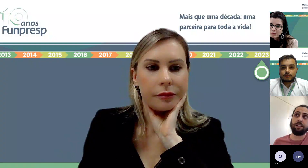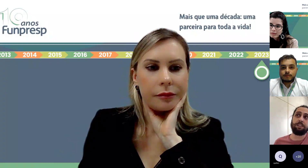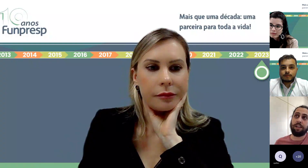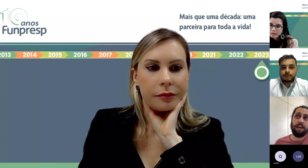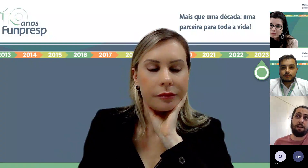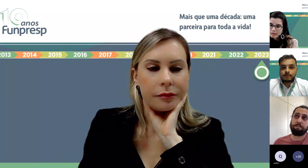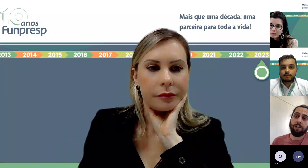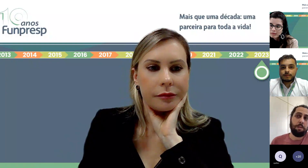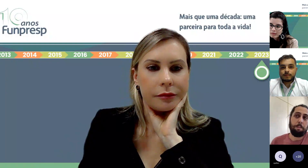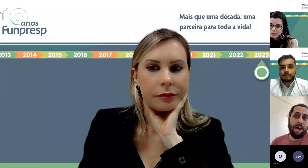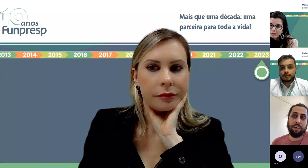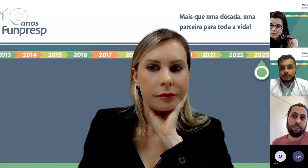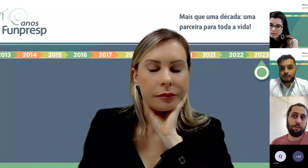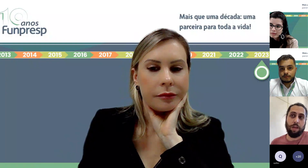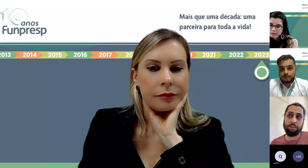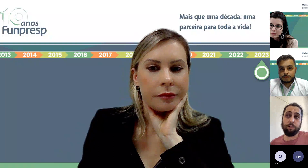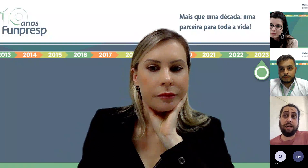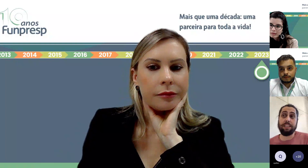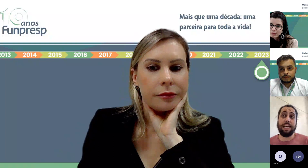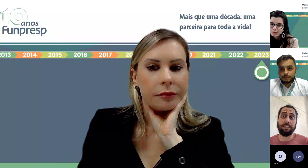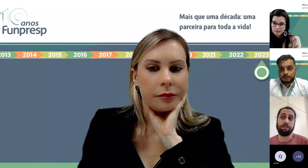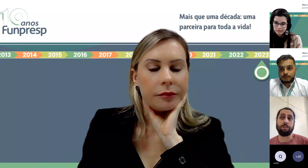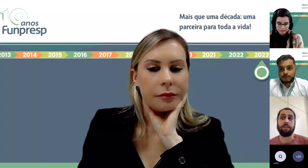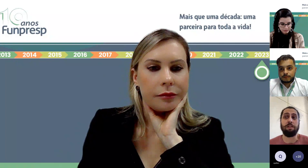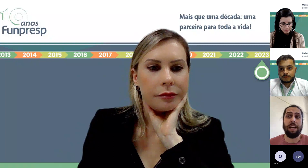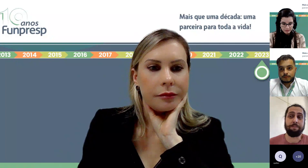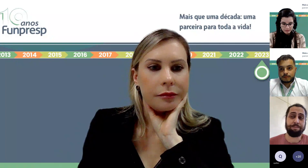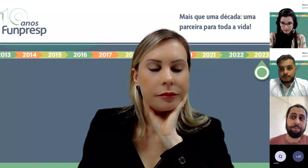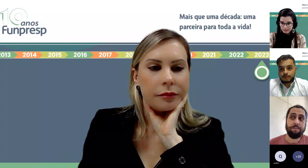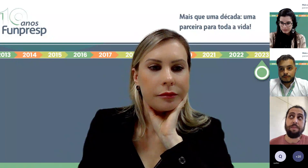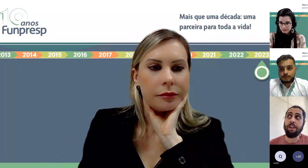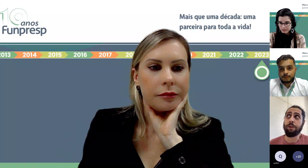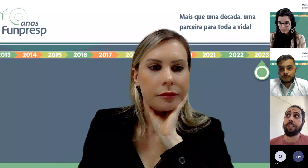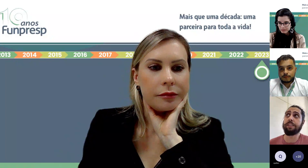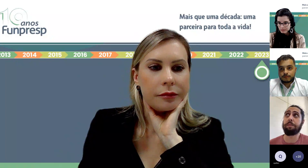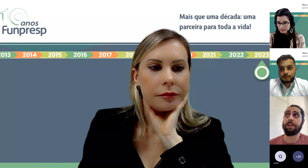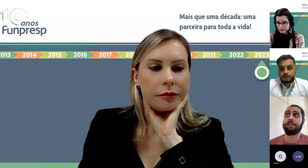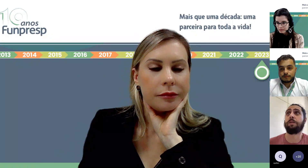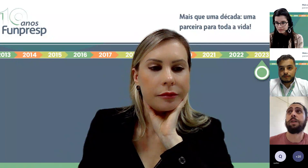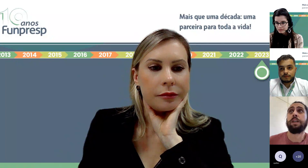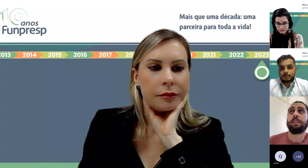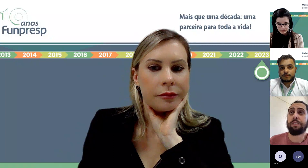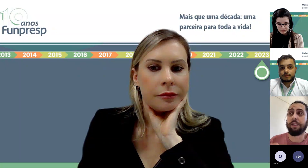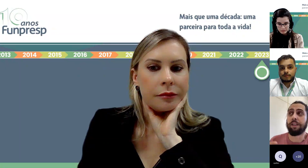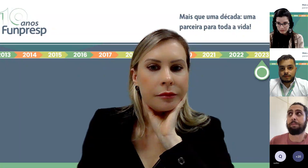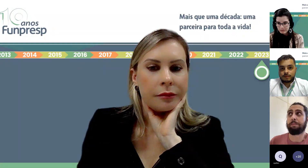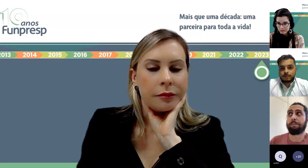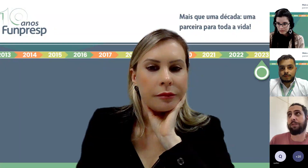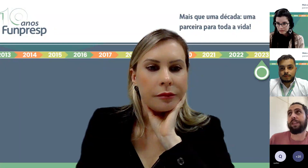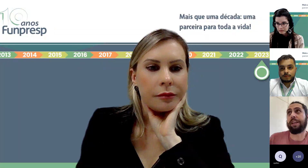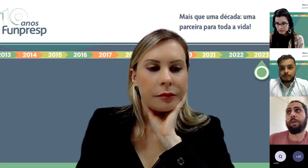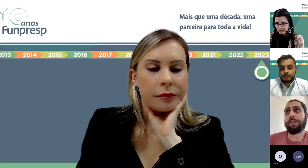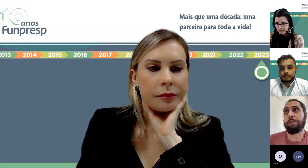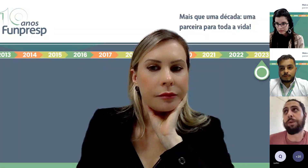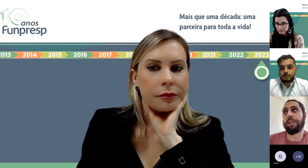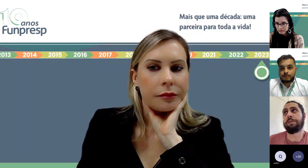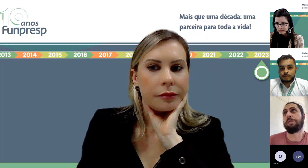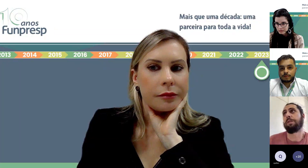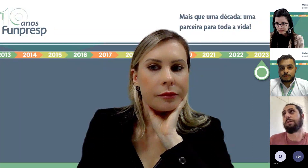que eu gostaria de sacar parte ou a totalidade do que eu tenho lá, eu queria saber se eu posso